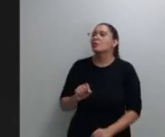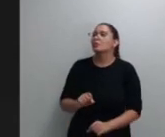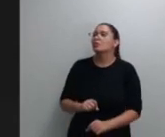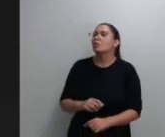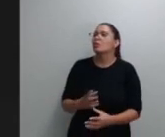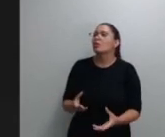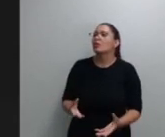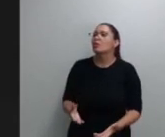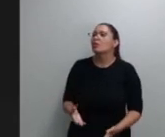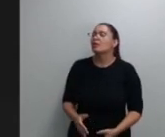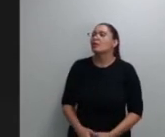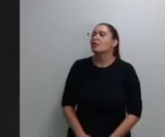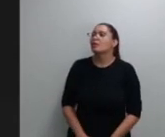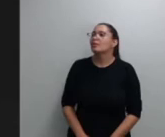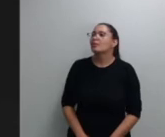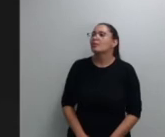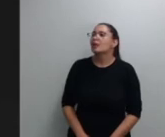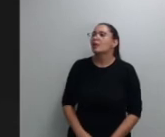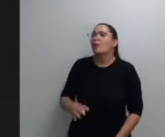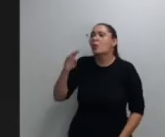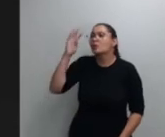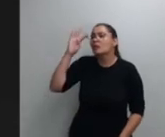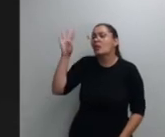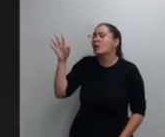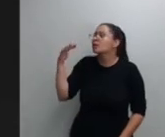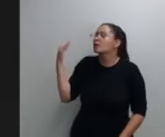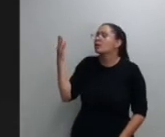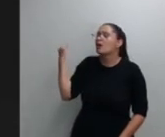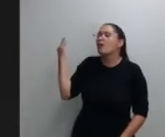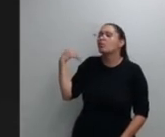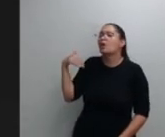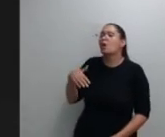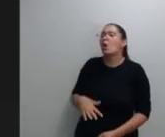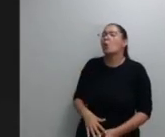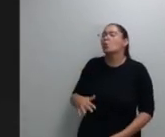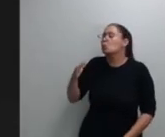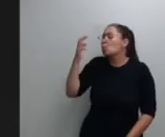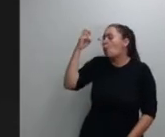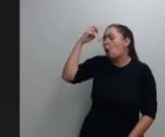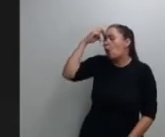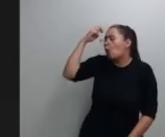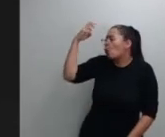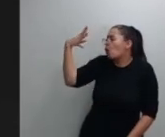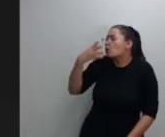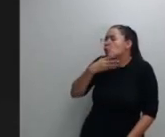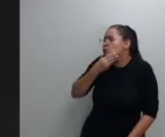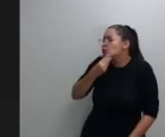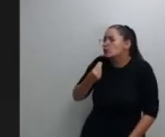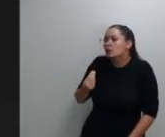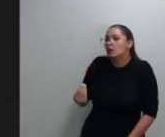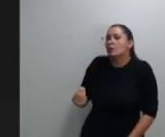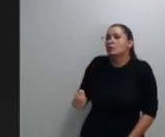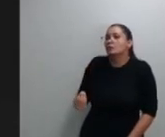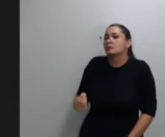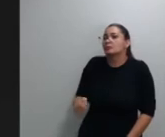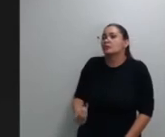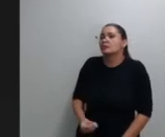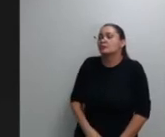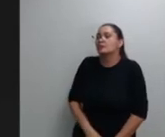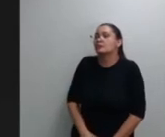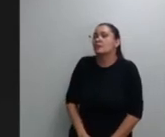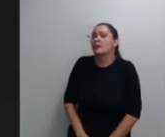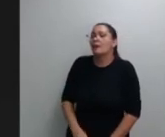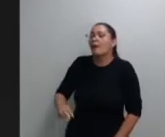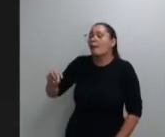o sujeito que recebeu eu também lembro daquela lá em Fortaleza tinha um grande intelectual chamado Manoelito Manoel Eduardo Pinheiro